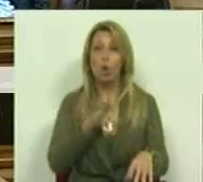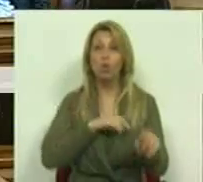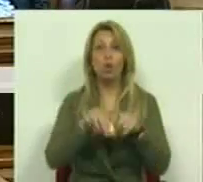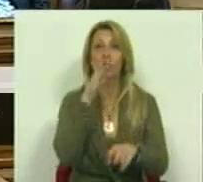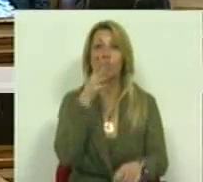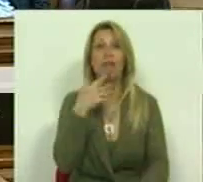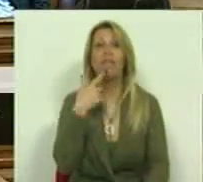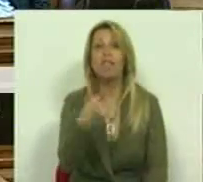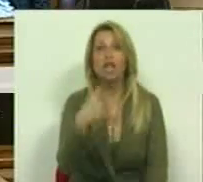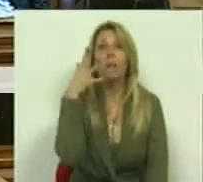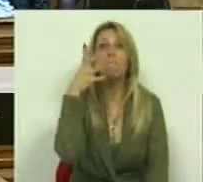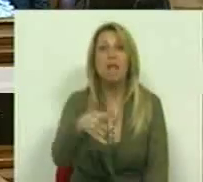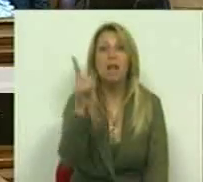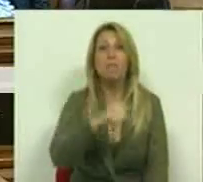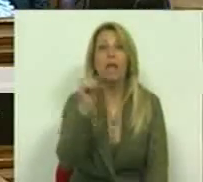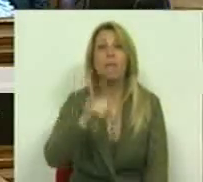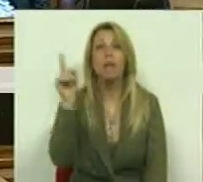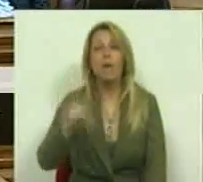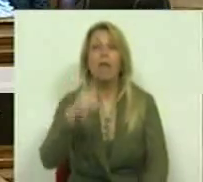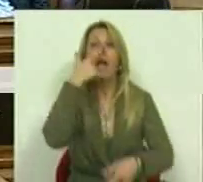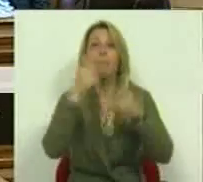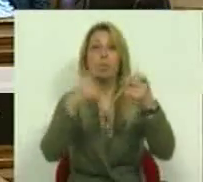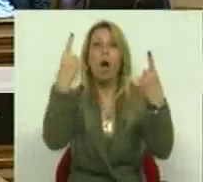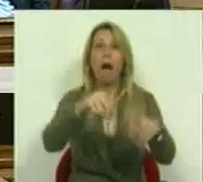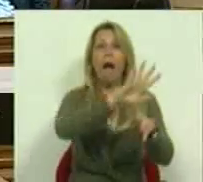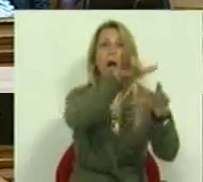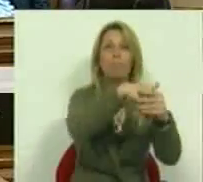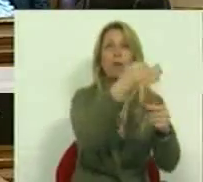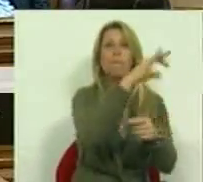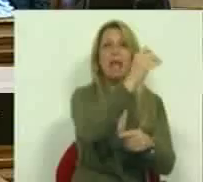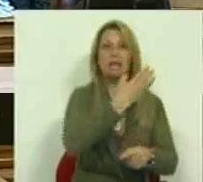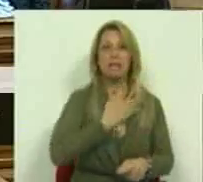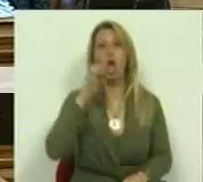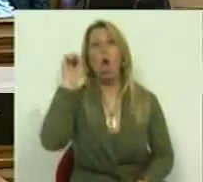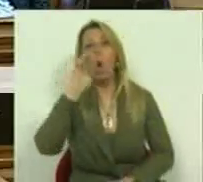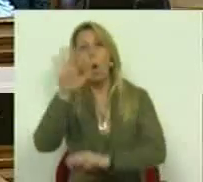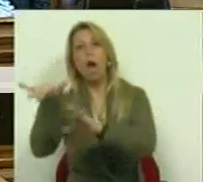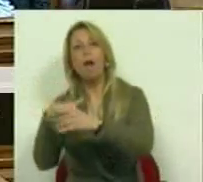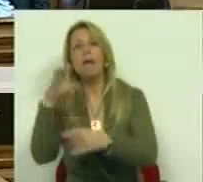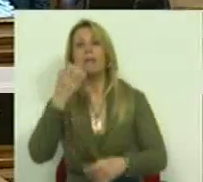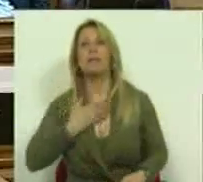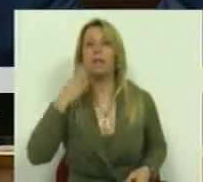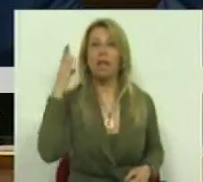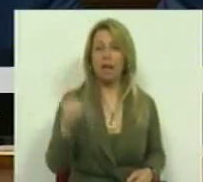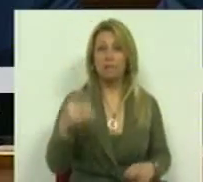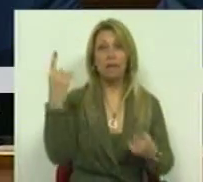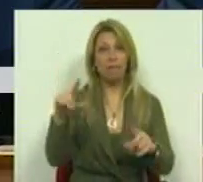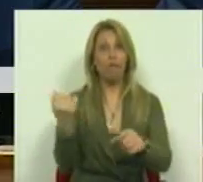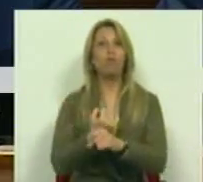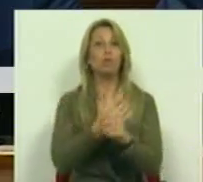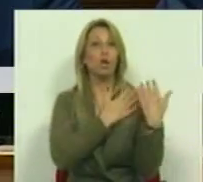vezes que há pessoas que são militantes do PSD ou militantes do CDS, que estejam em cargos de